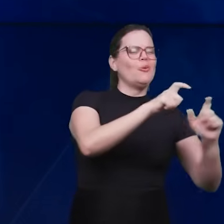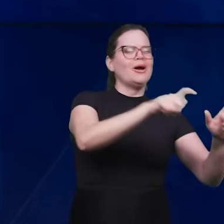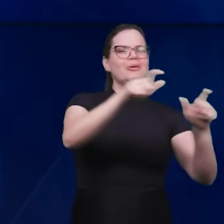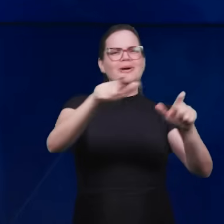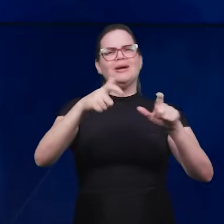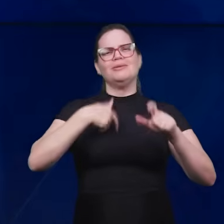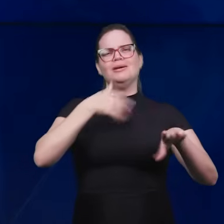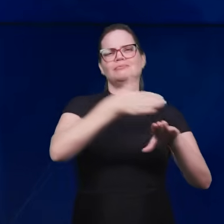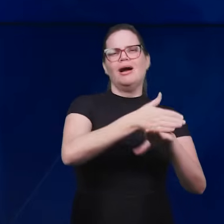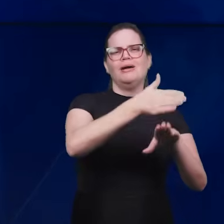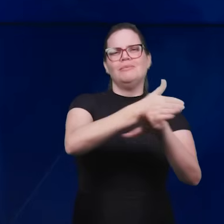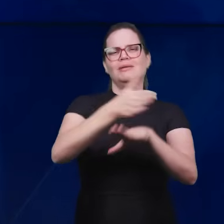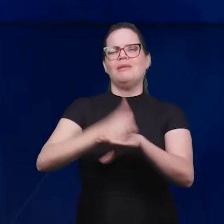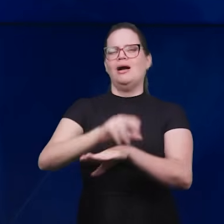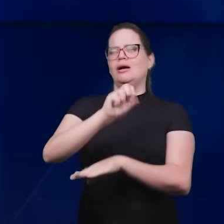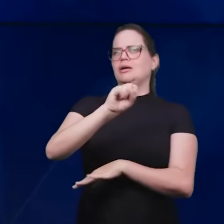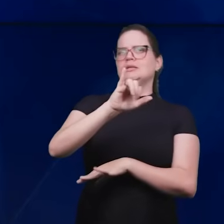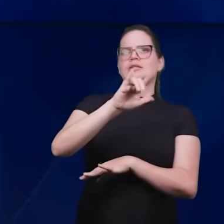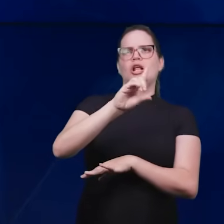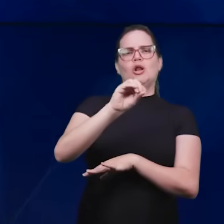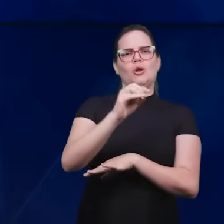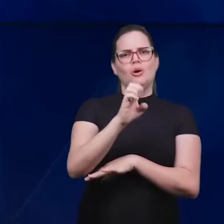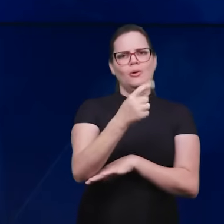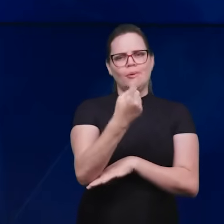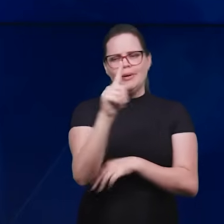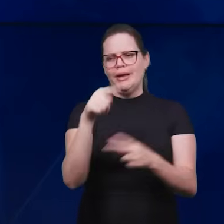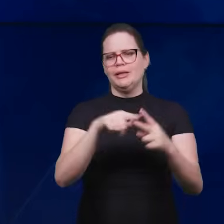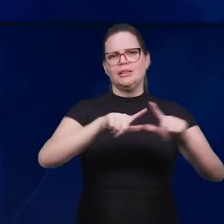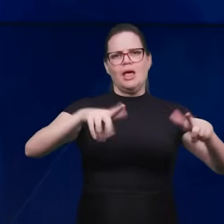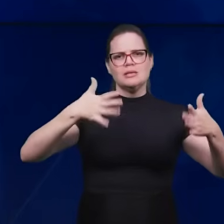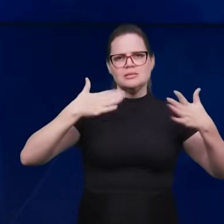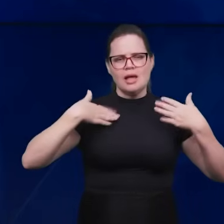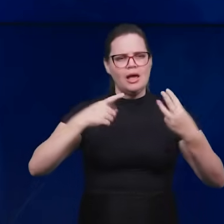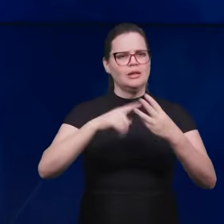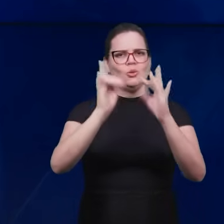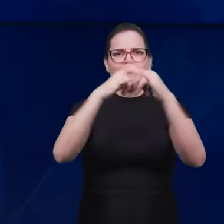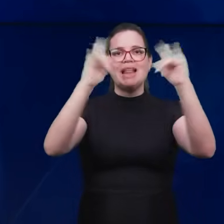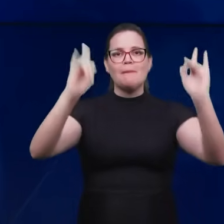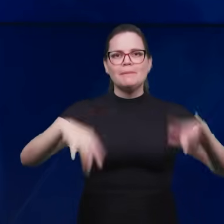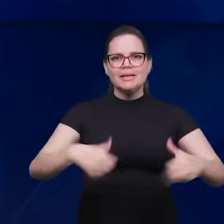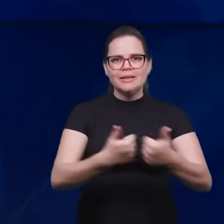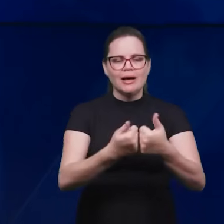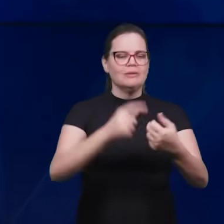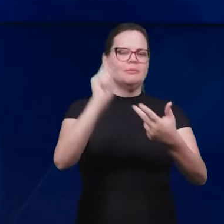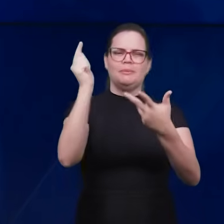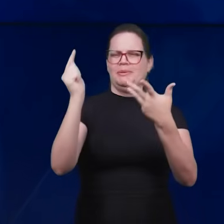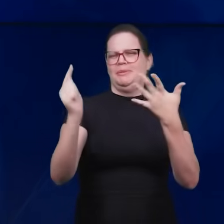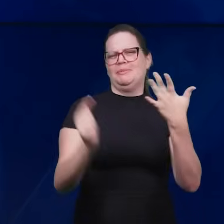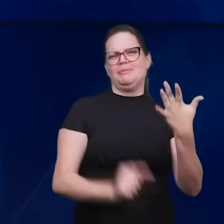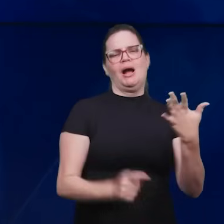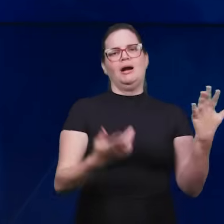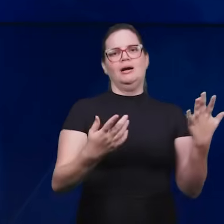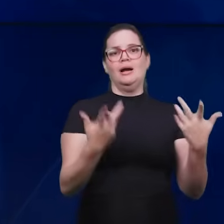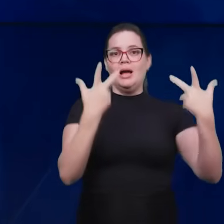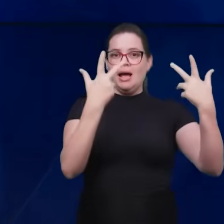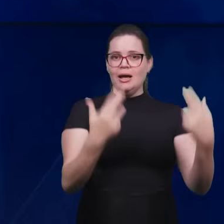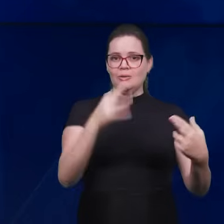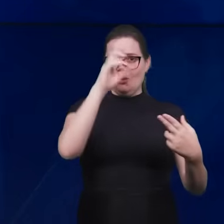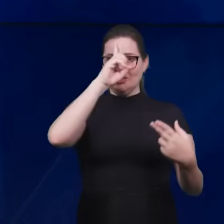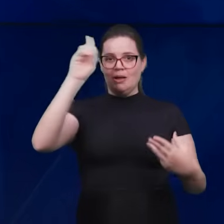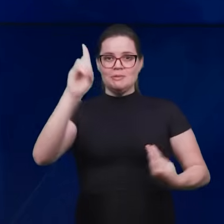no deserto, no tabernáculo. É a presença de Deus que vem se movendo pelos séculos, pelos